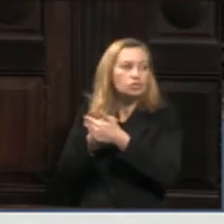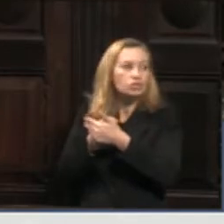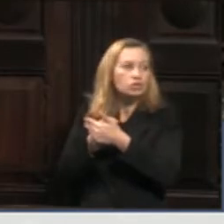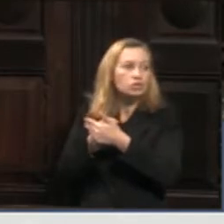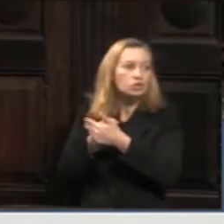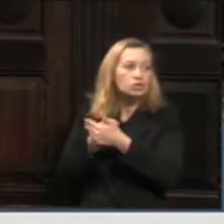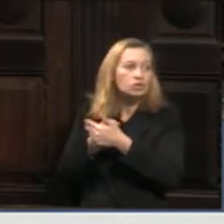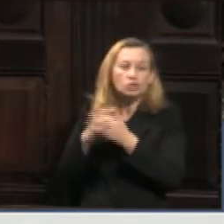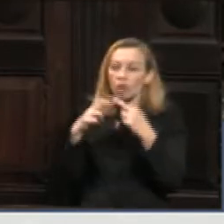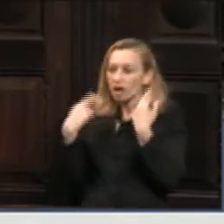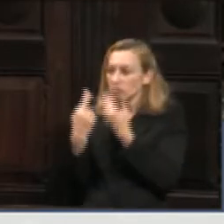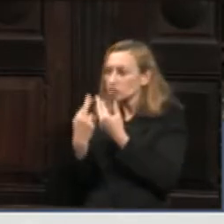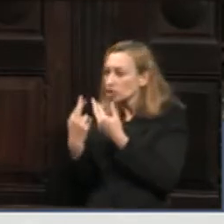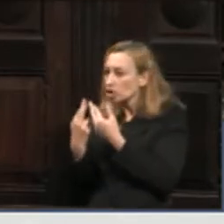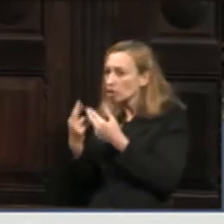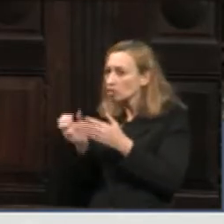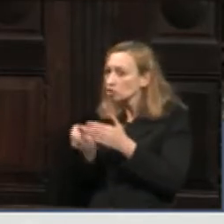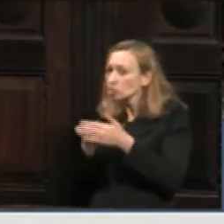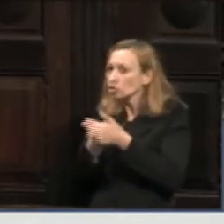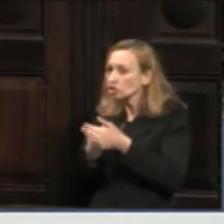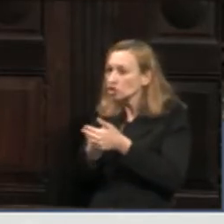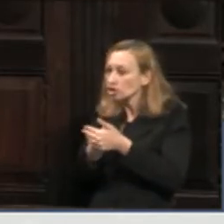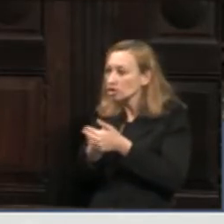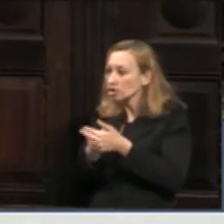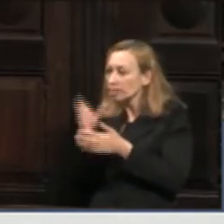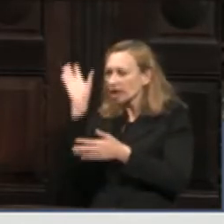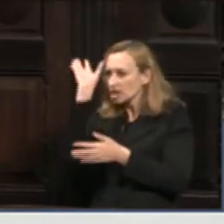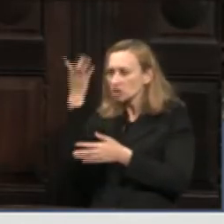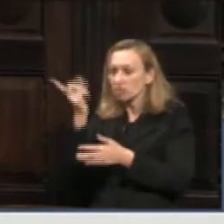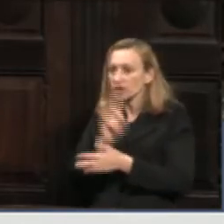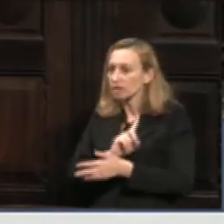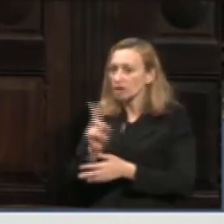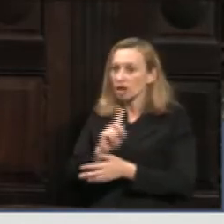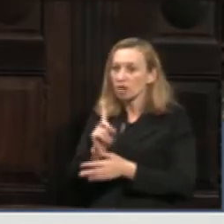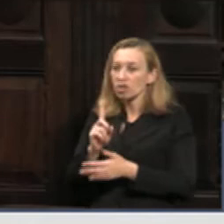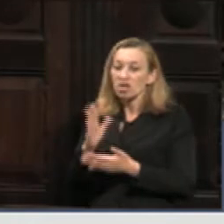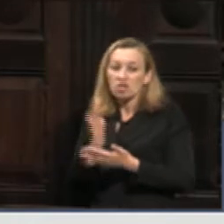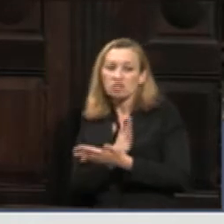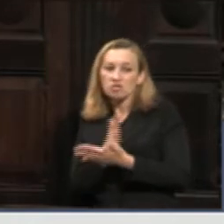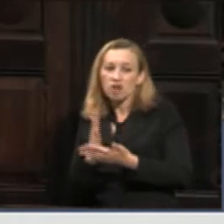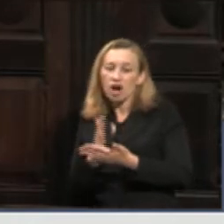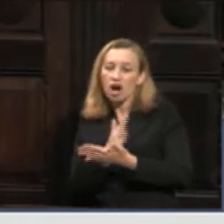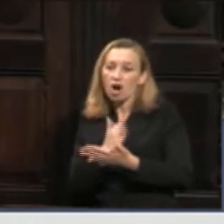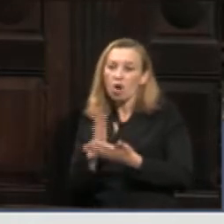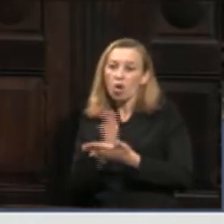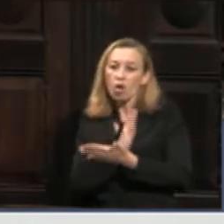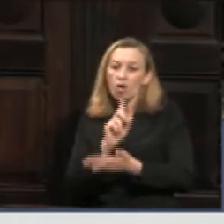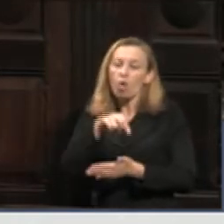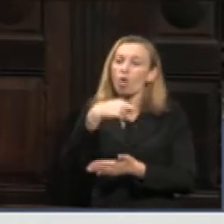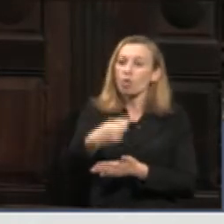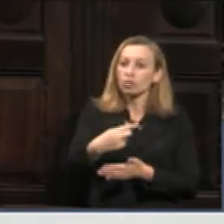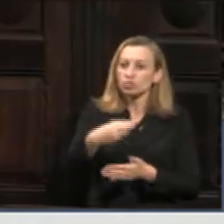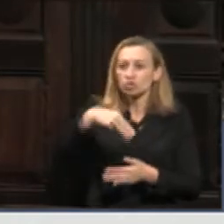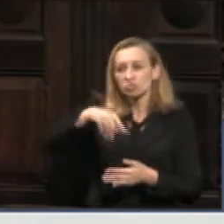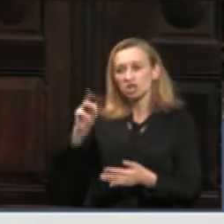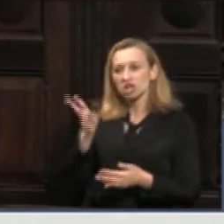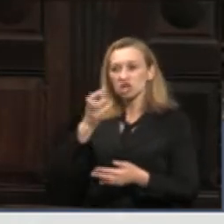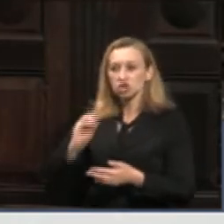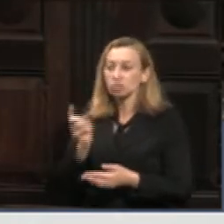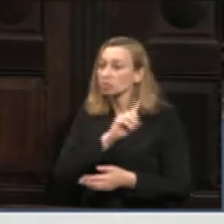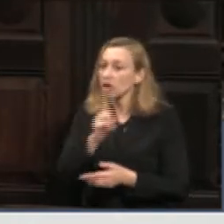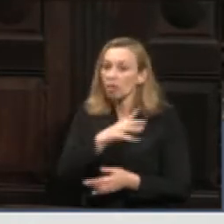num sentido ou decidir no outro. Que vários outros ministros já não